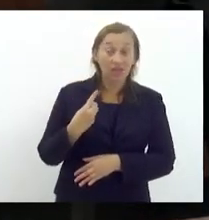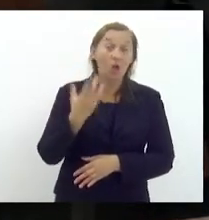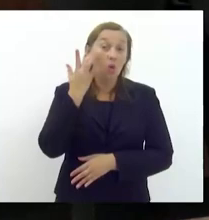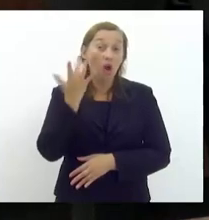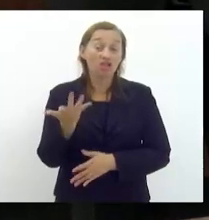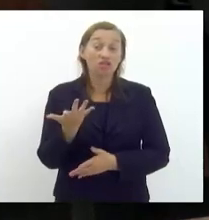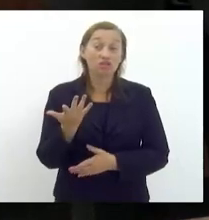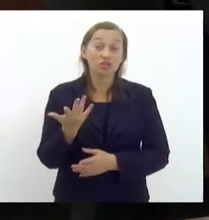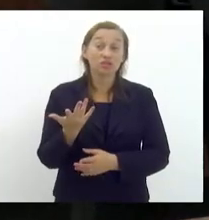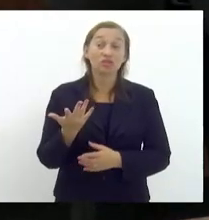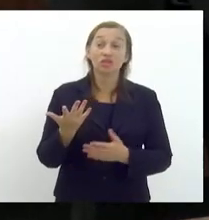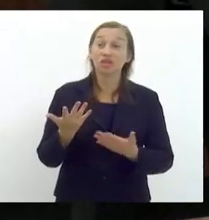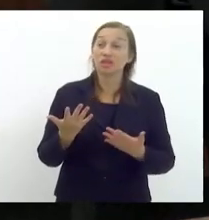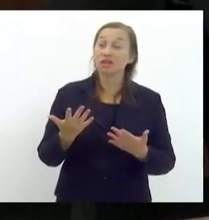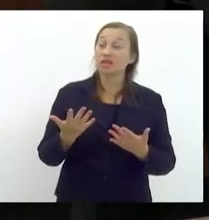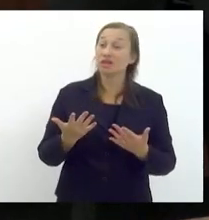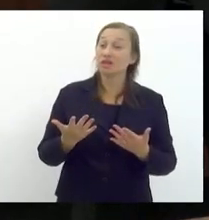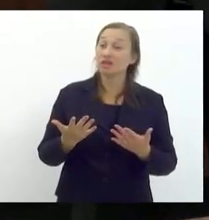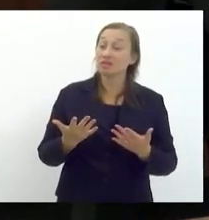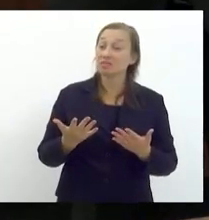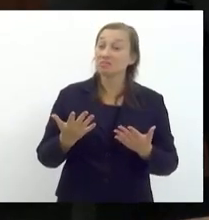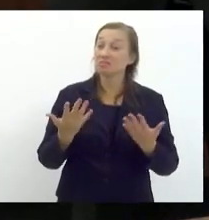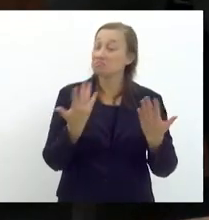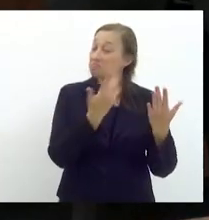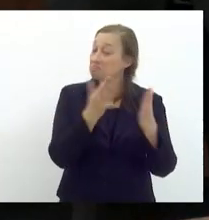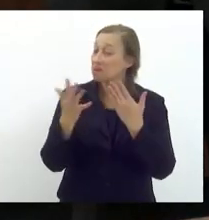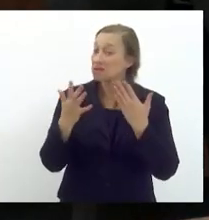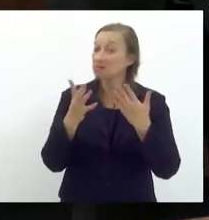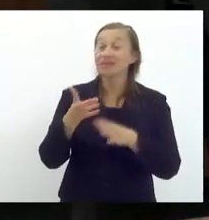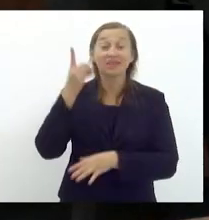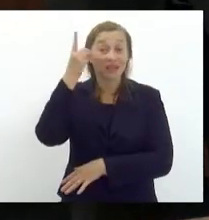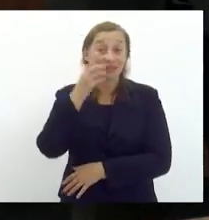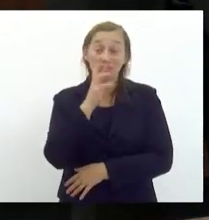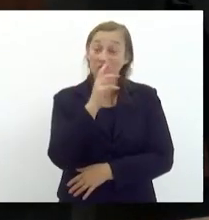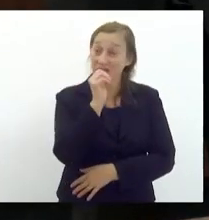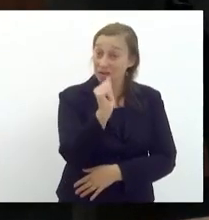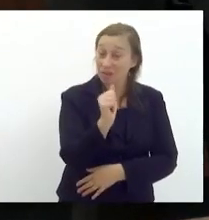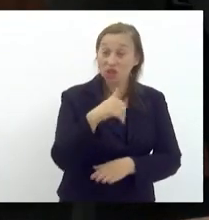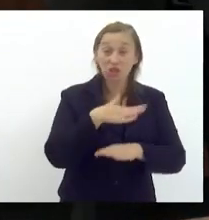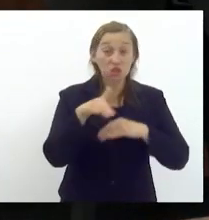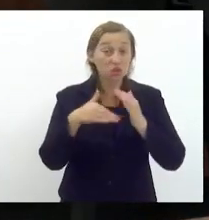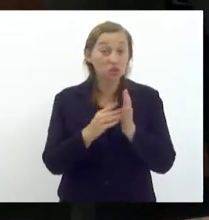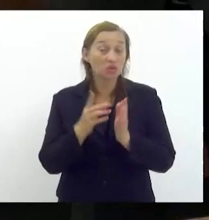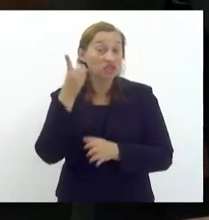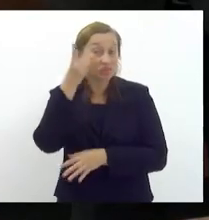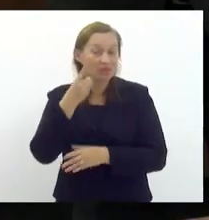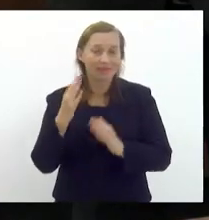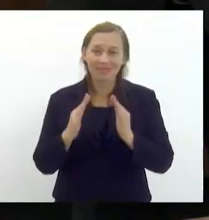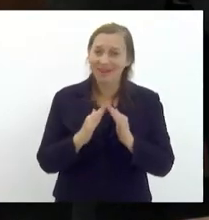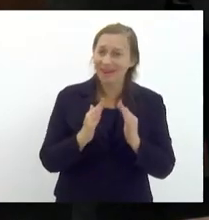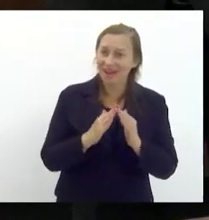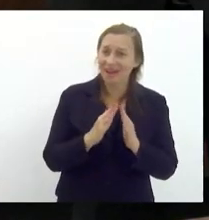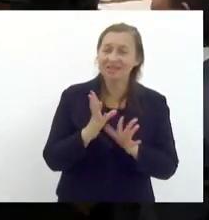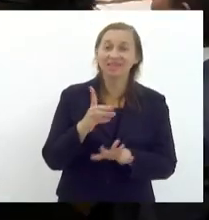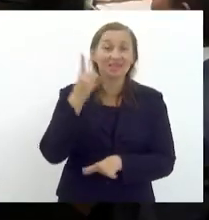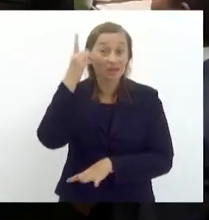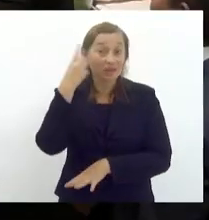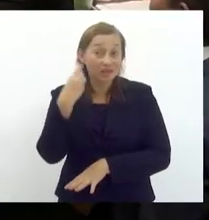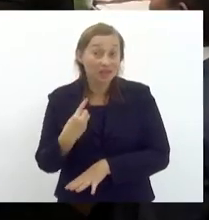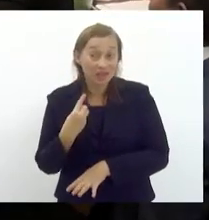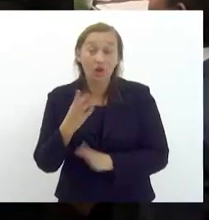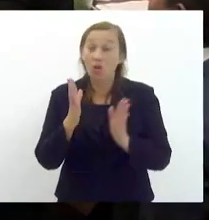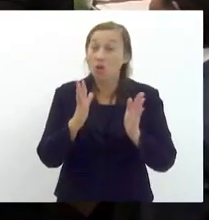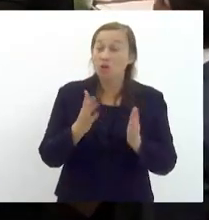é uma é um gesto fundamental do deputado Rodrigo Amorim de todos os deputados dessa casa deputado da Dani Monteiro